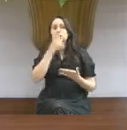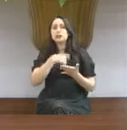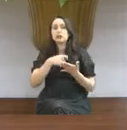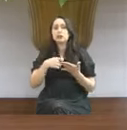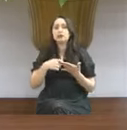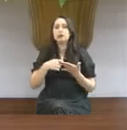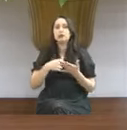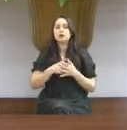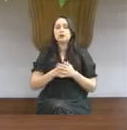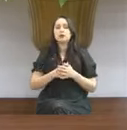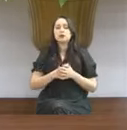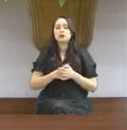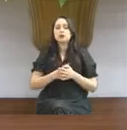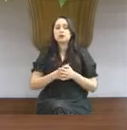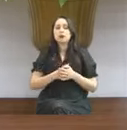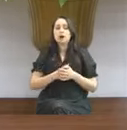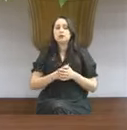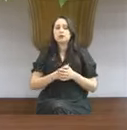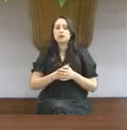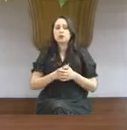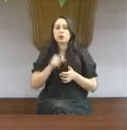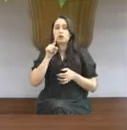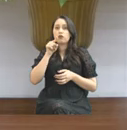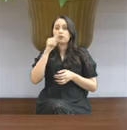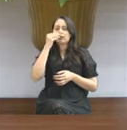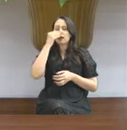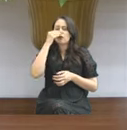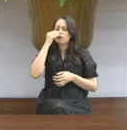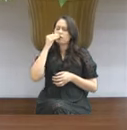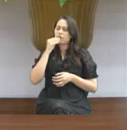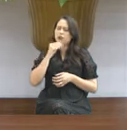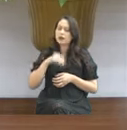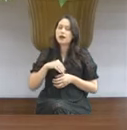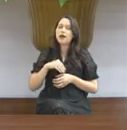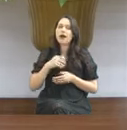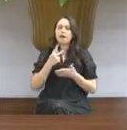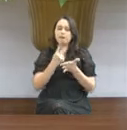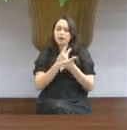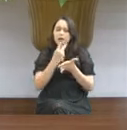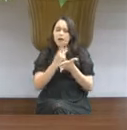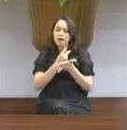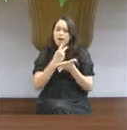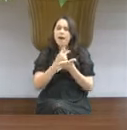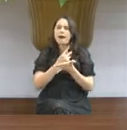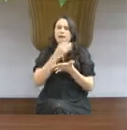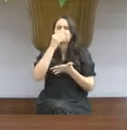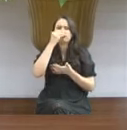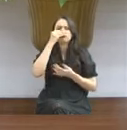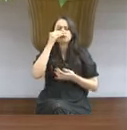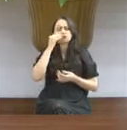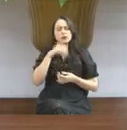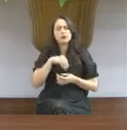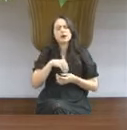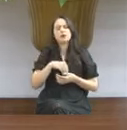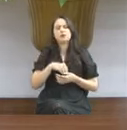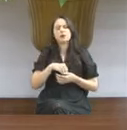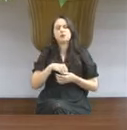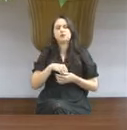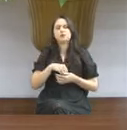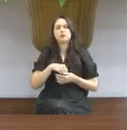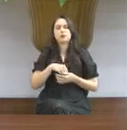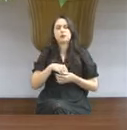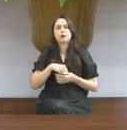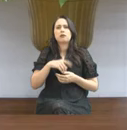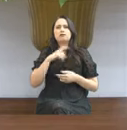quando o fato de você baixar os ombros, vacilar, abaixar a cabeça, será que vai